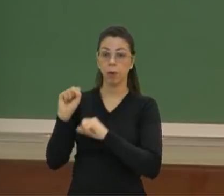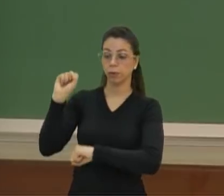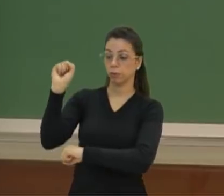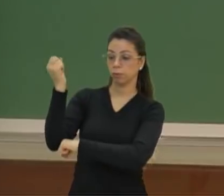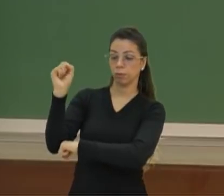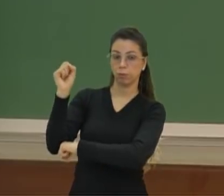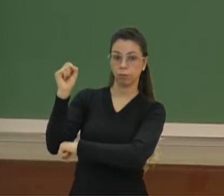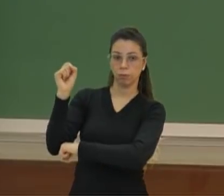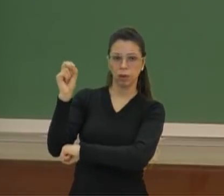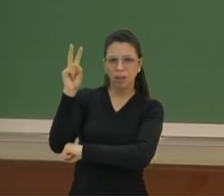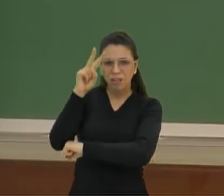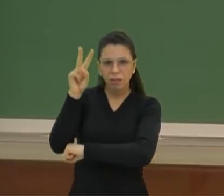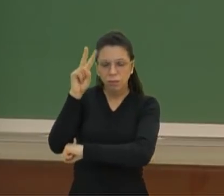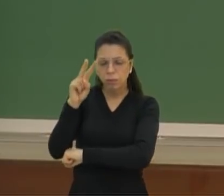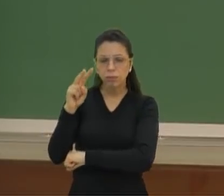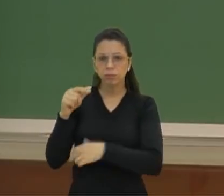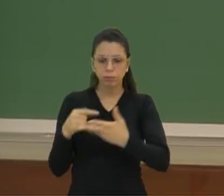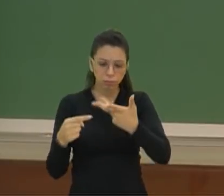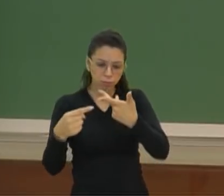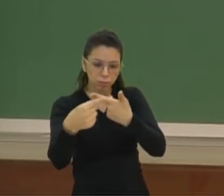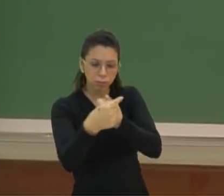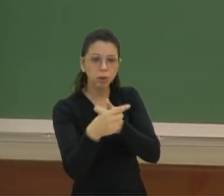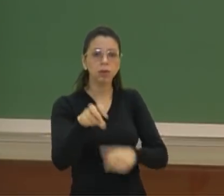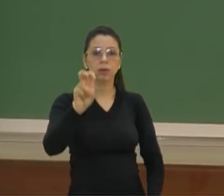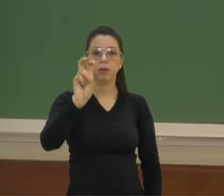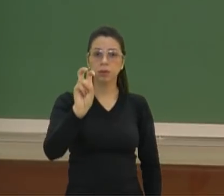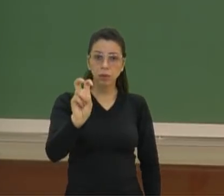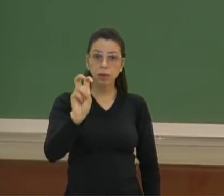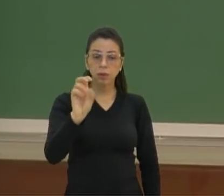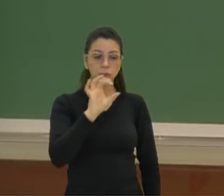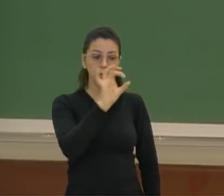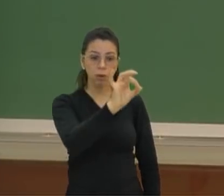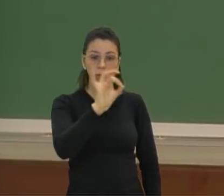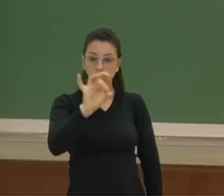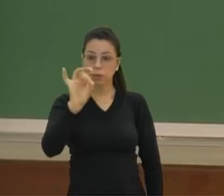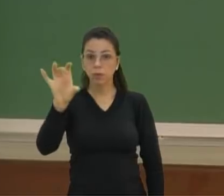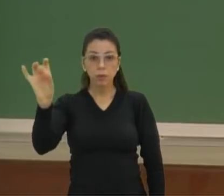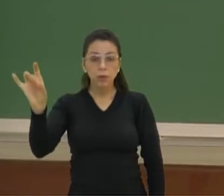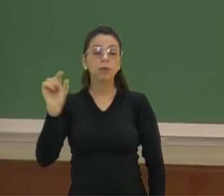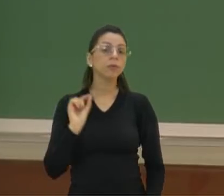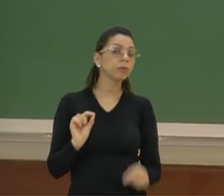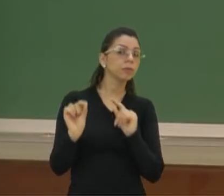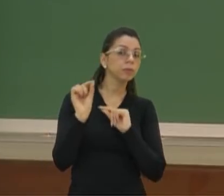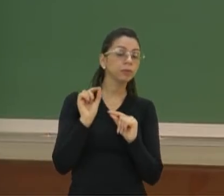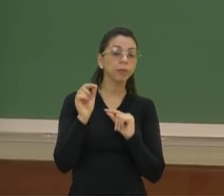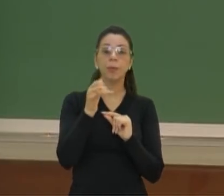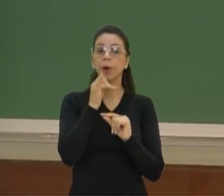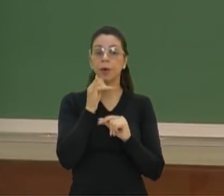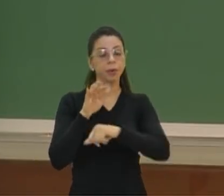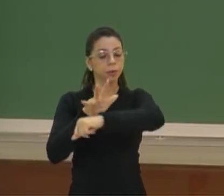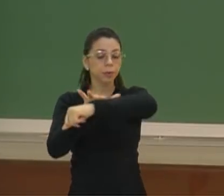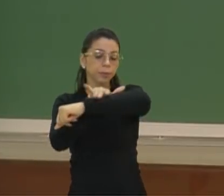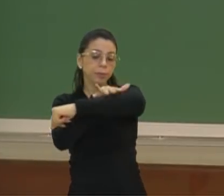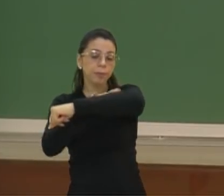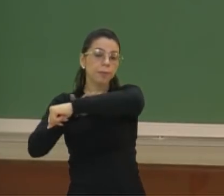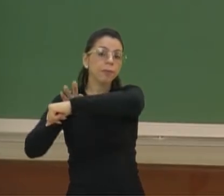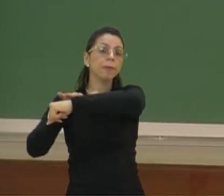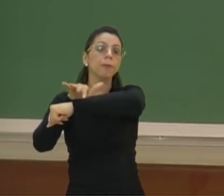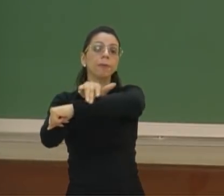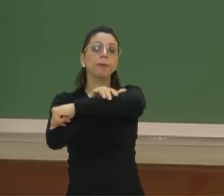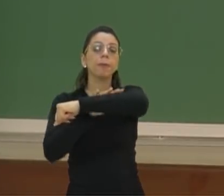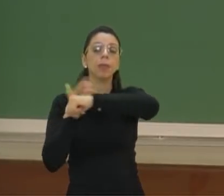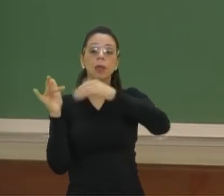mecanorreceptores. Vocês lembram dos 5 sentidos para cada um qual é? Se a gente vai falar de tato,